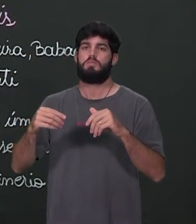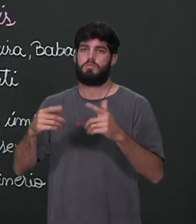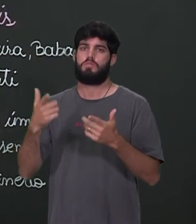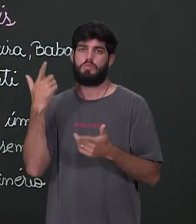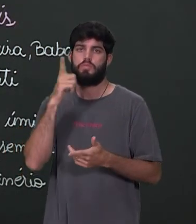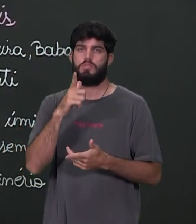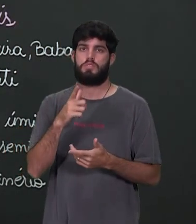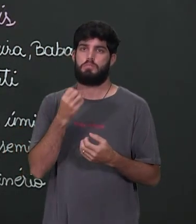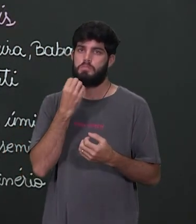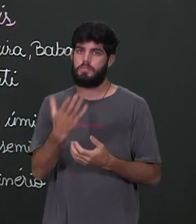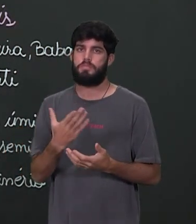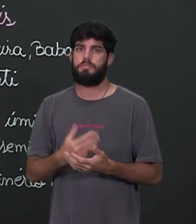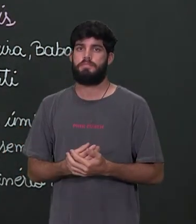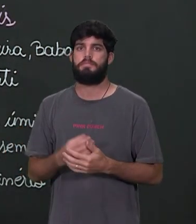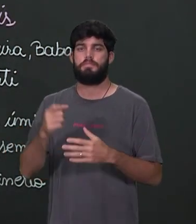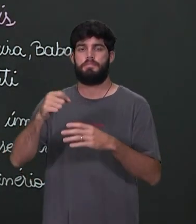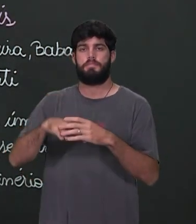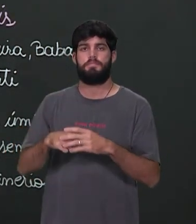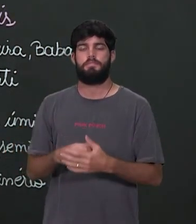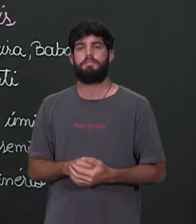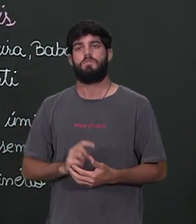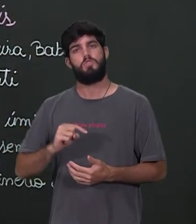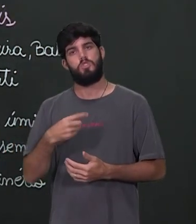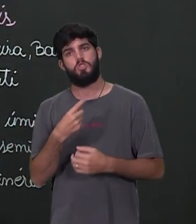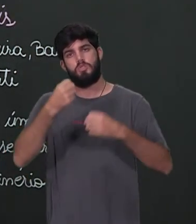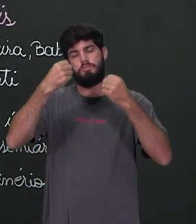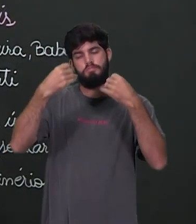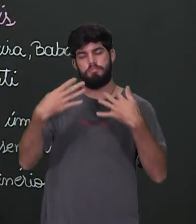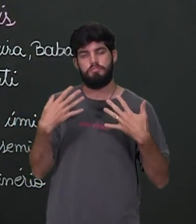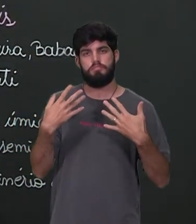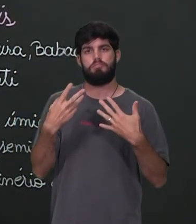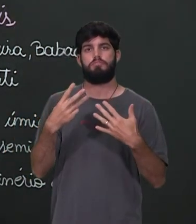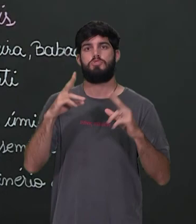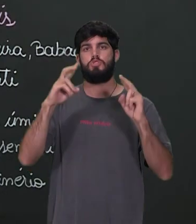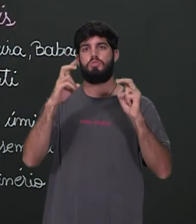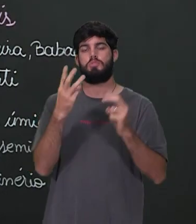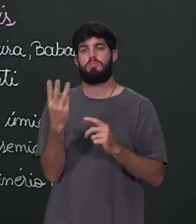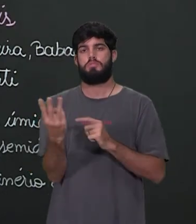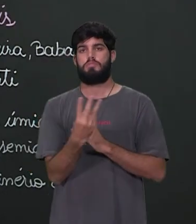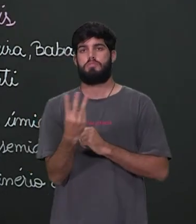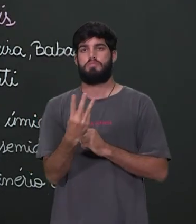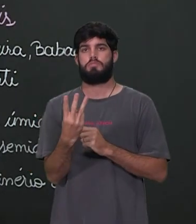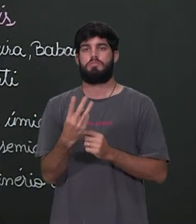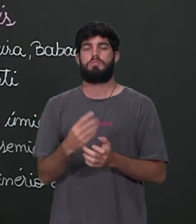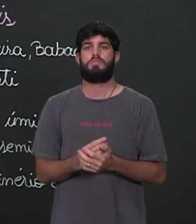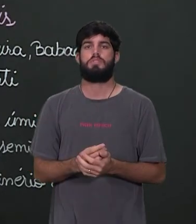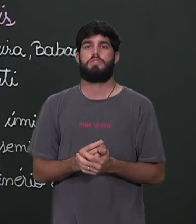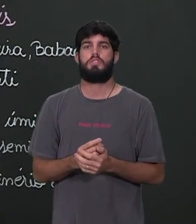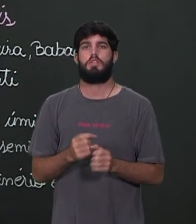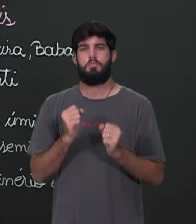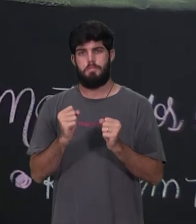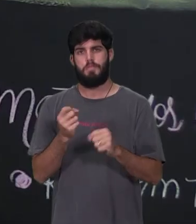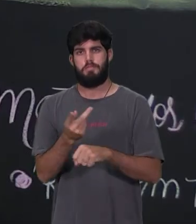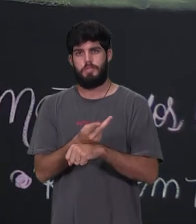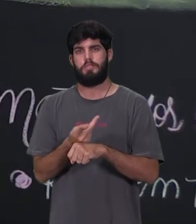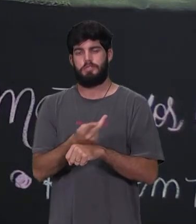também. Tranquilo? Então, vimos aí 3 grandes ecossistemas e não paramos por aí. Pode